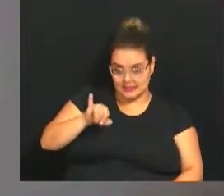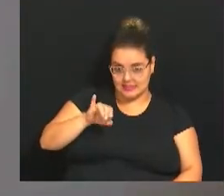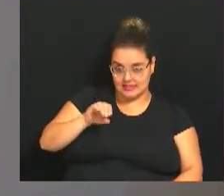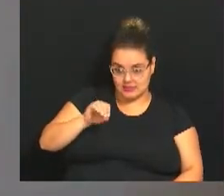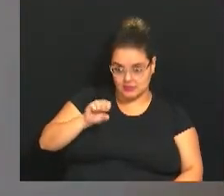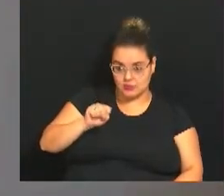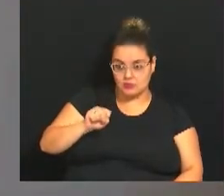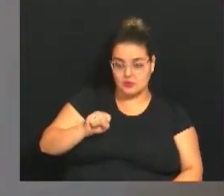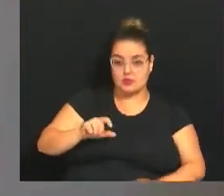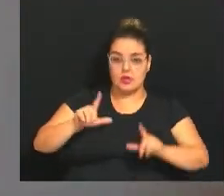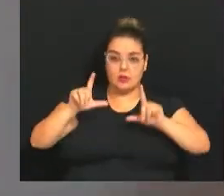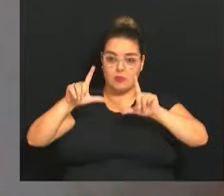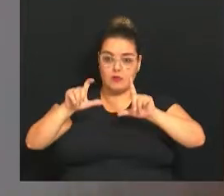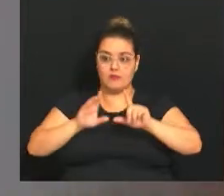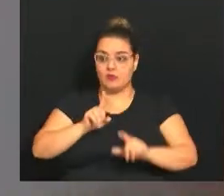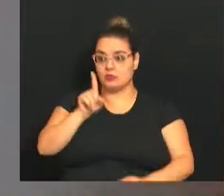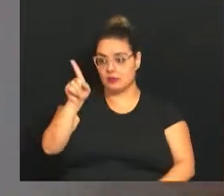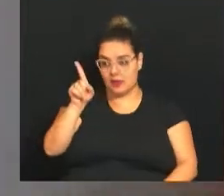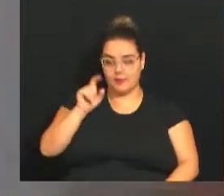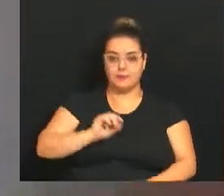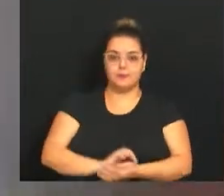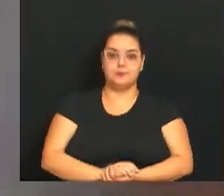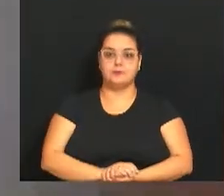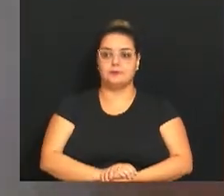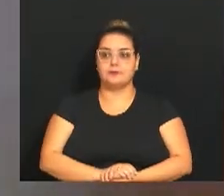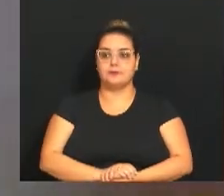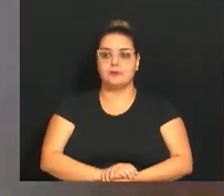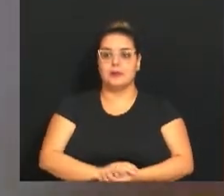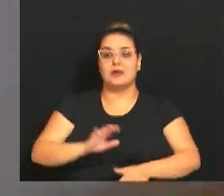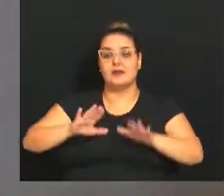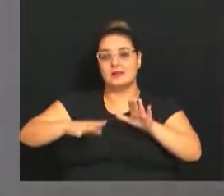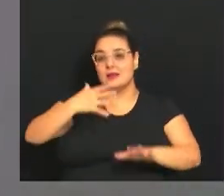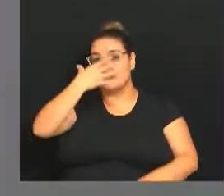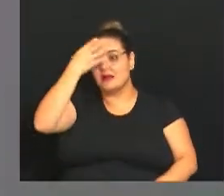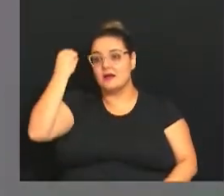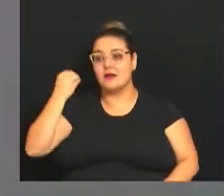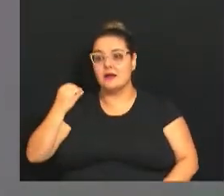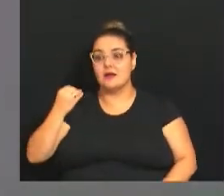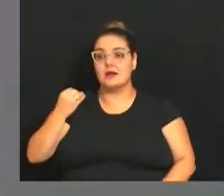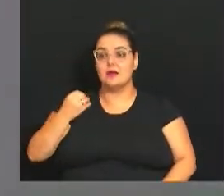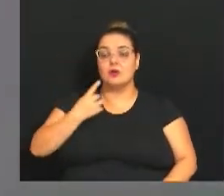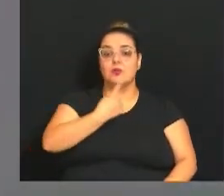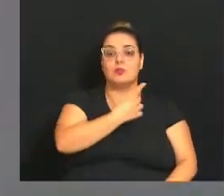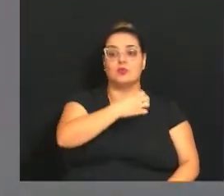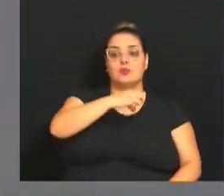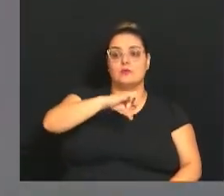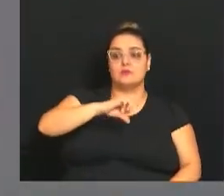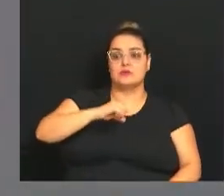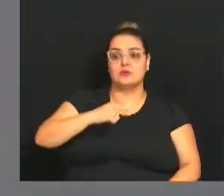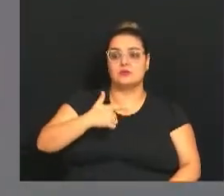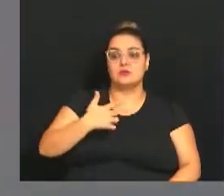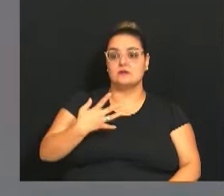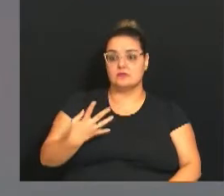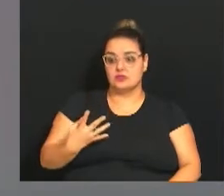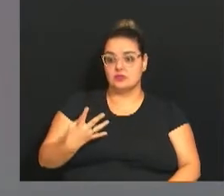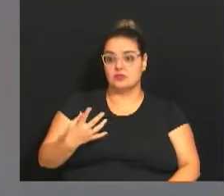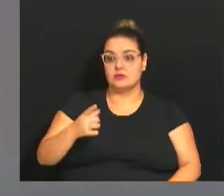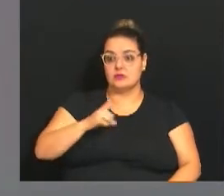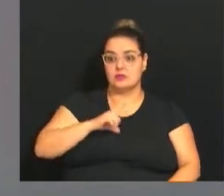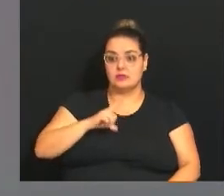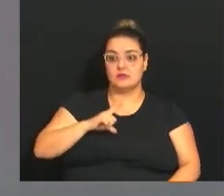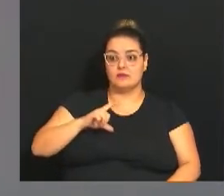que fala um pouco de uma revolução que é meio esquecida em São Paulo, que é a Revolução de 1924, onde houve, enfim, um